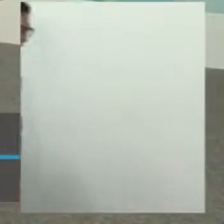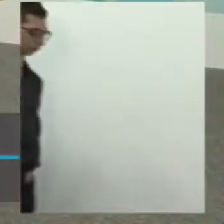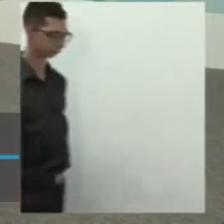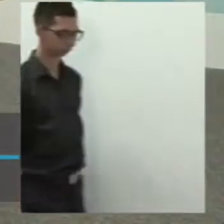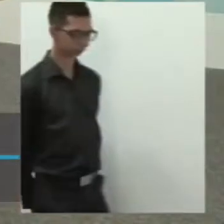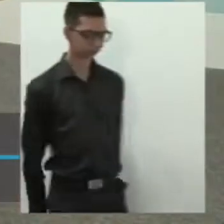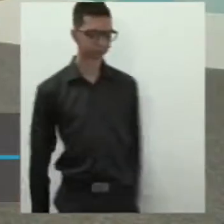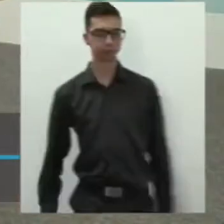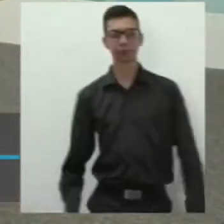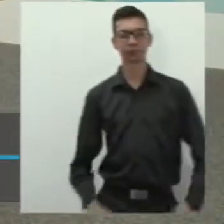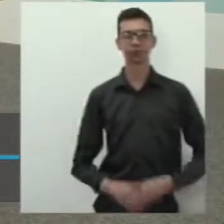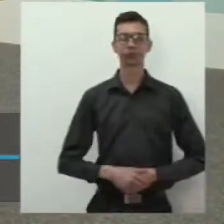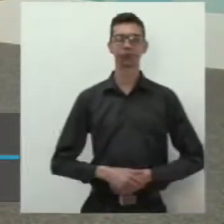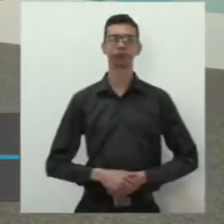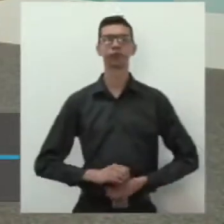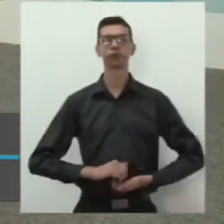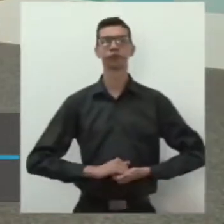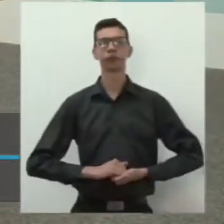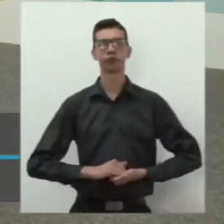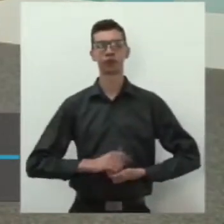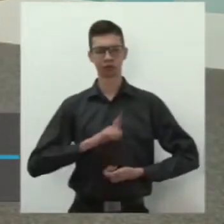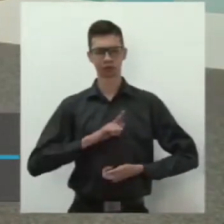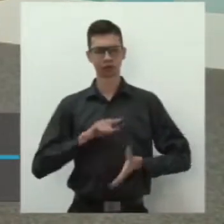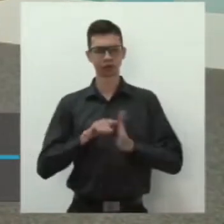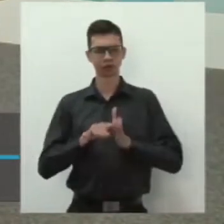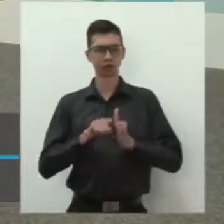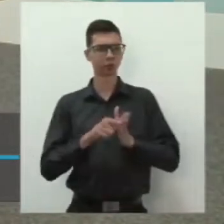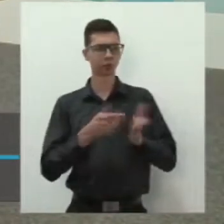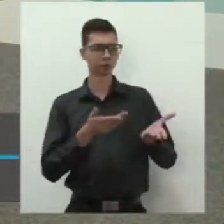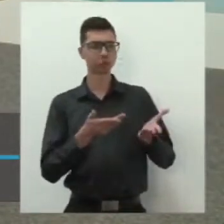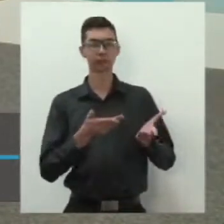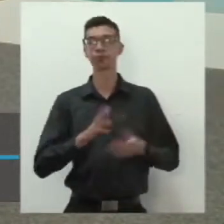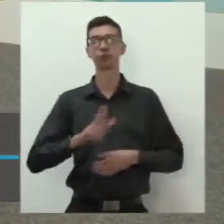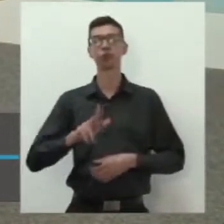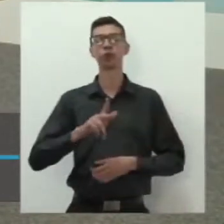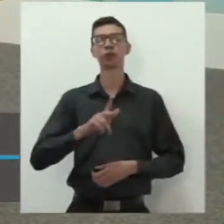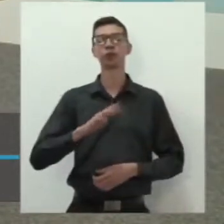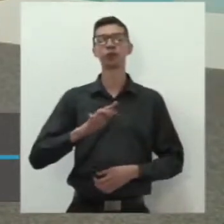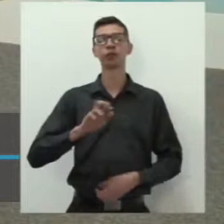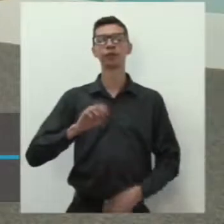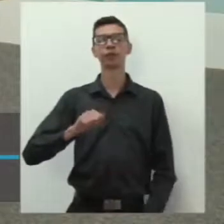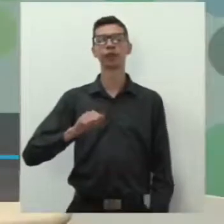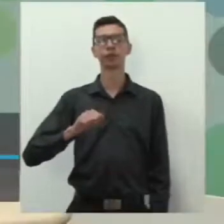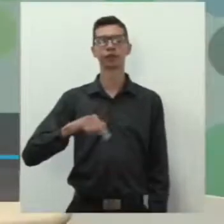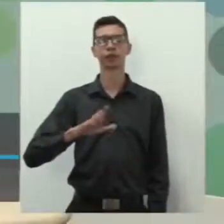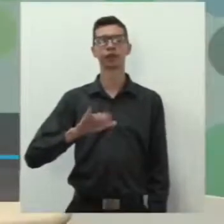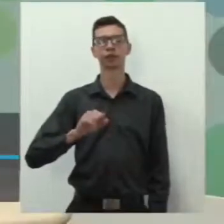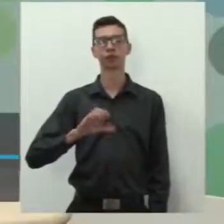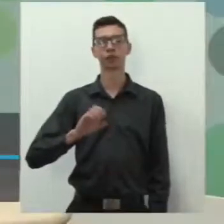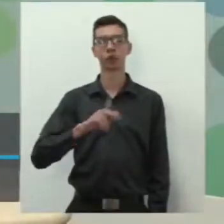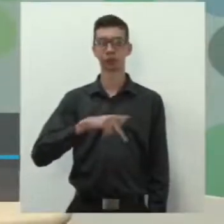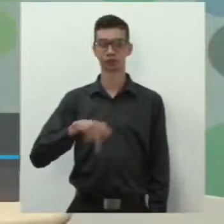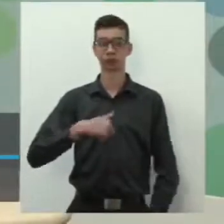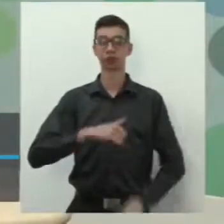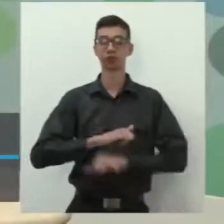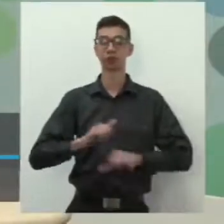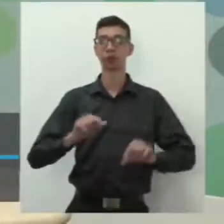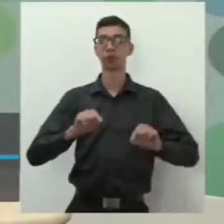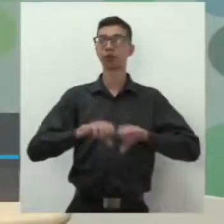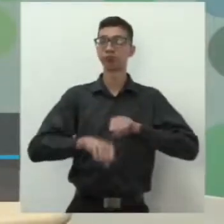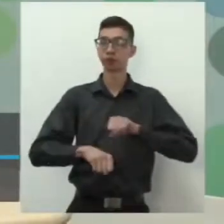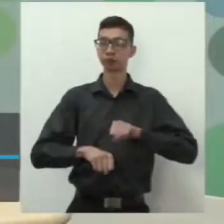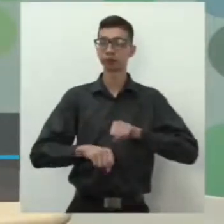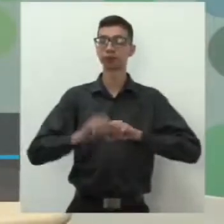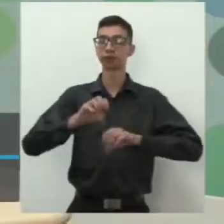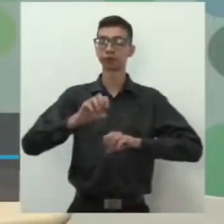Mais alguma pergunta? Não, aí eu só queria falar, o Francisco, professor Francisco, essa formação, gente, está sendo